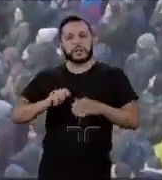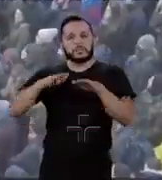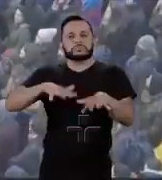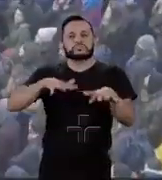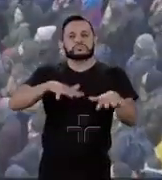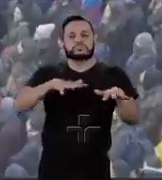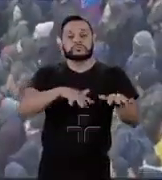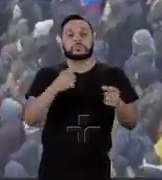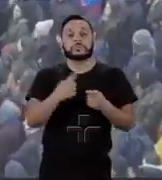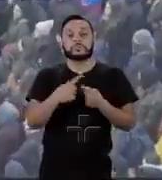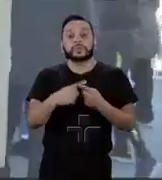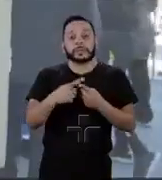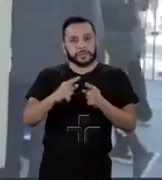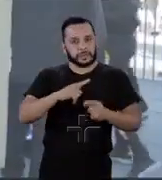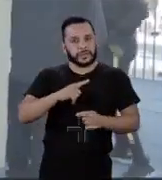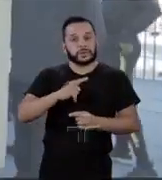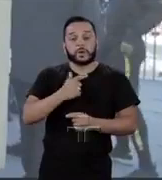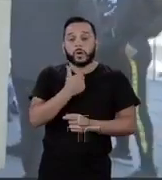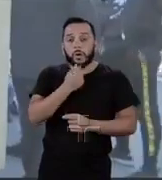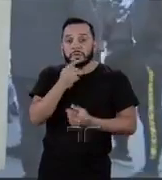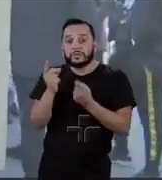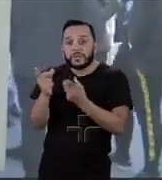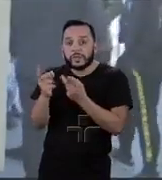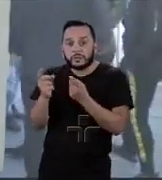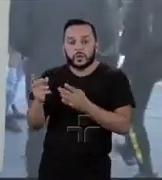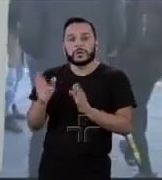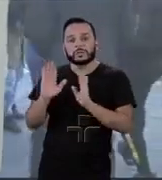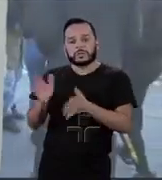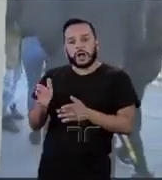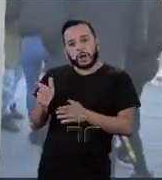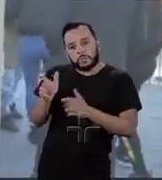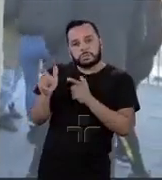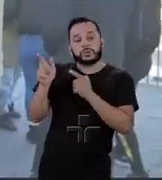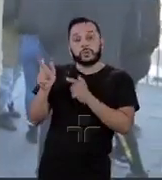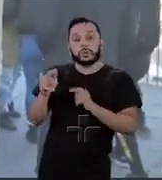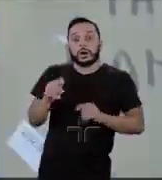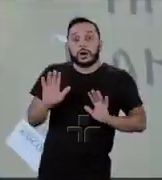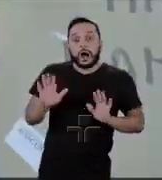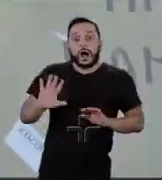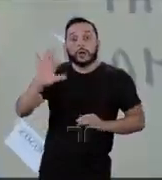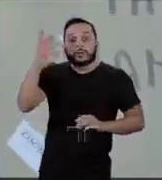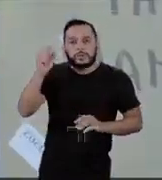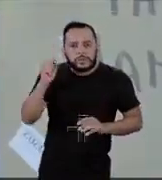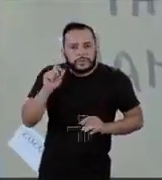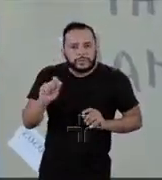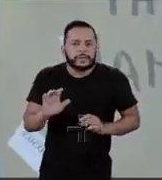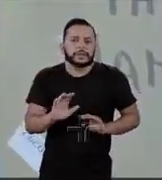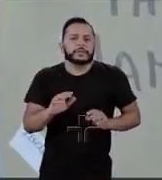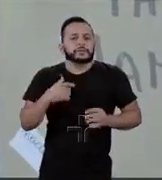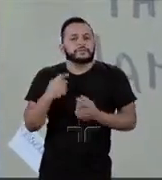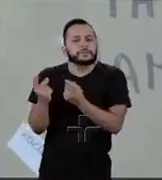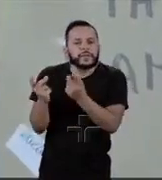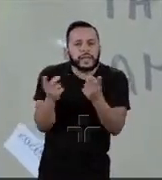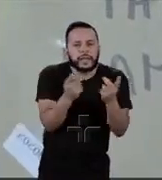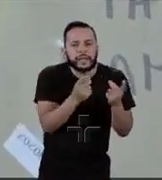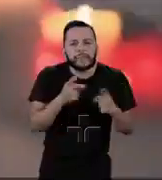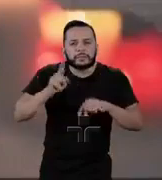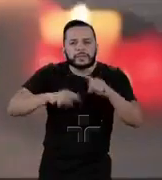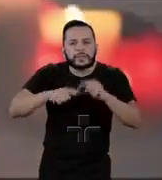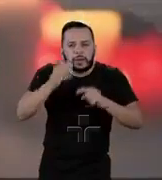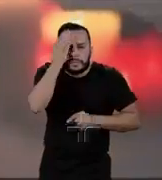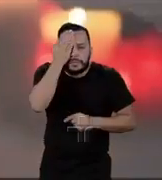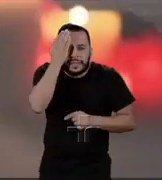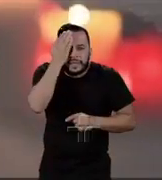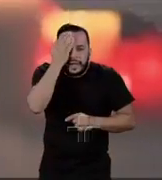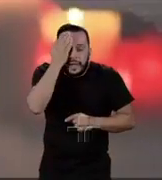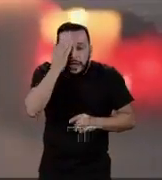vendedor ambulante do Senegal. Ele foi perseguido pela polícia por vender produtos piratas e foi encontrado morto na rua. A polícia alegou que o senegalês